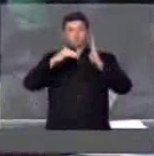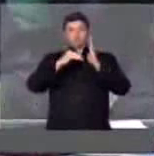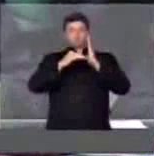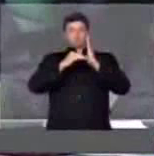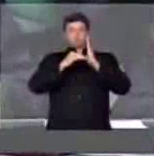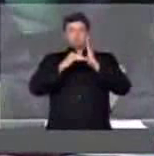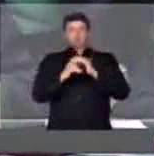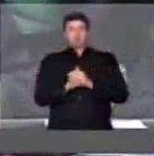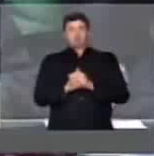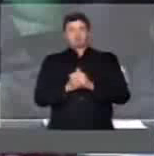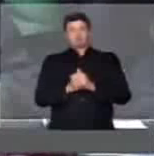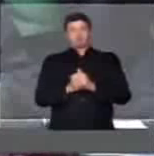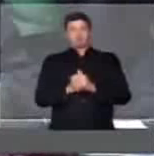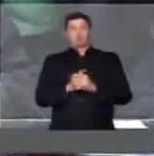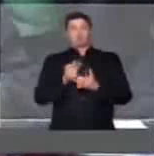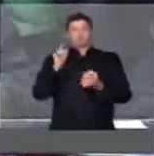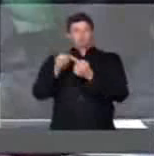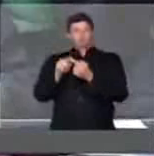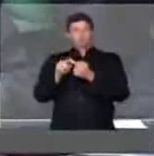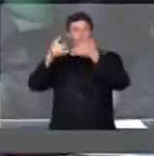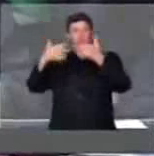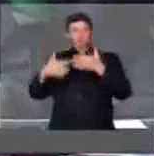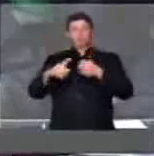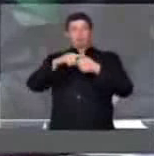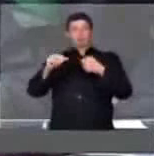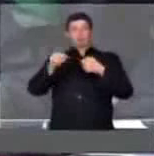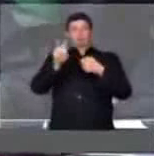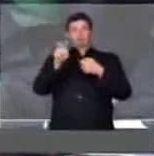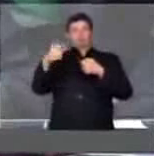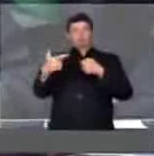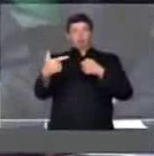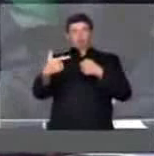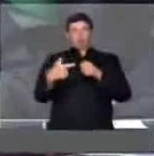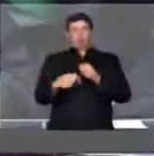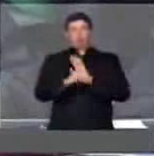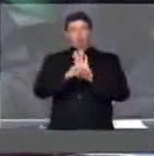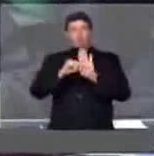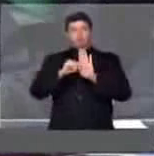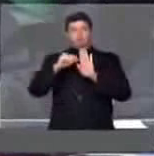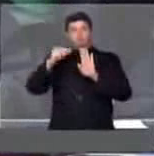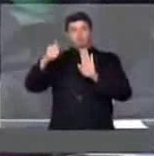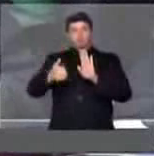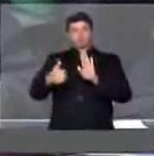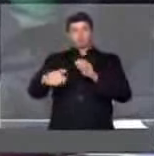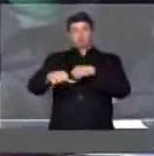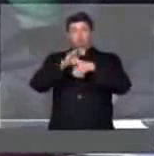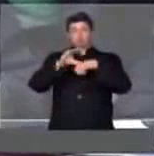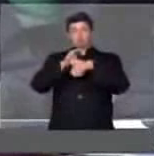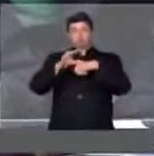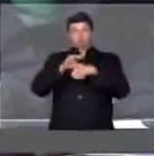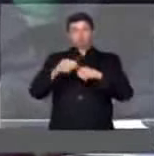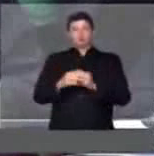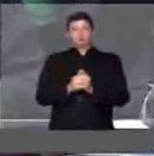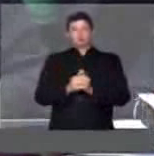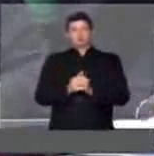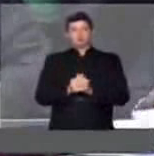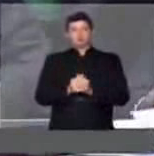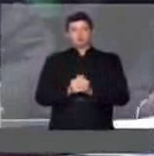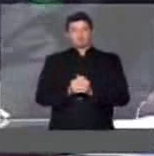Senado Federal para fins do disposto no artigo 52, inciso 1 da Constituição